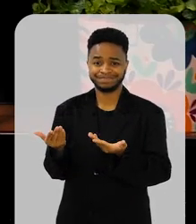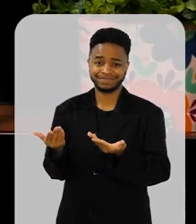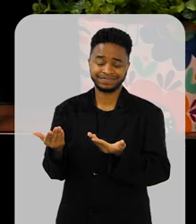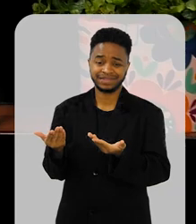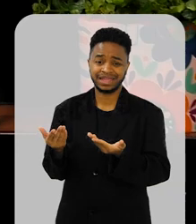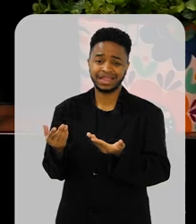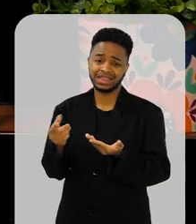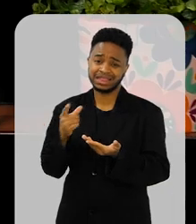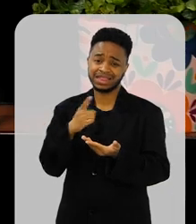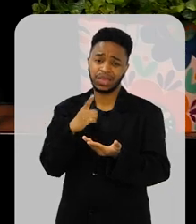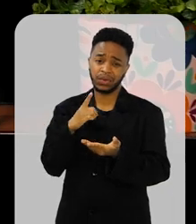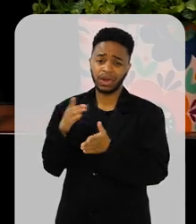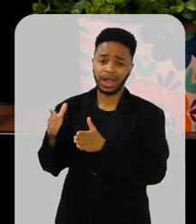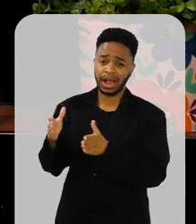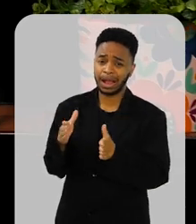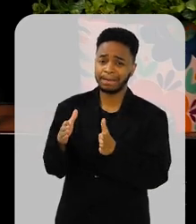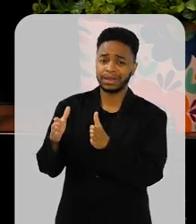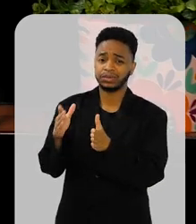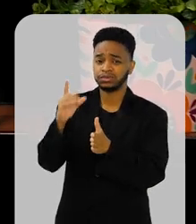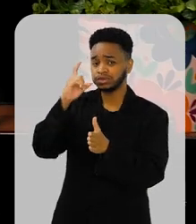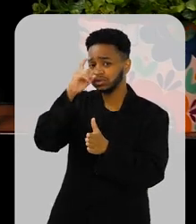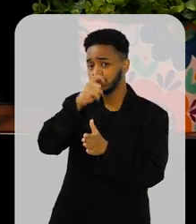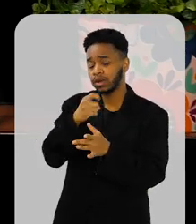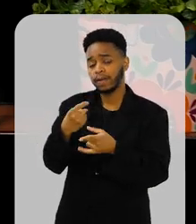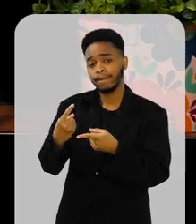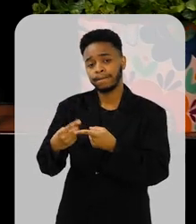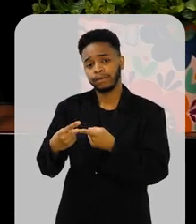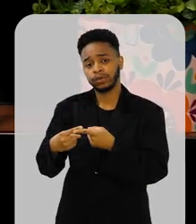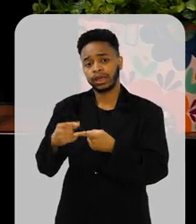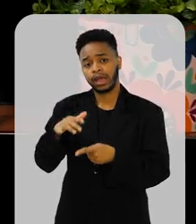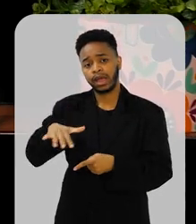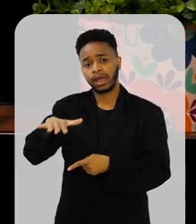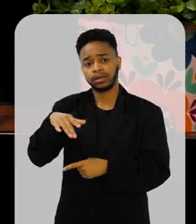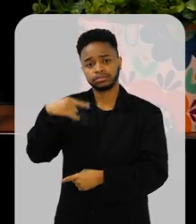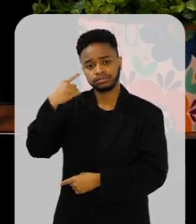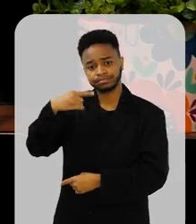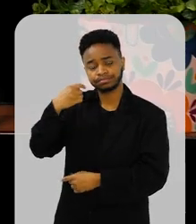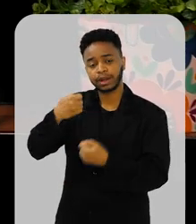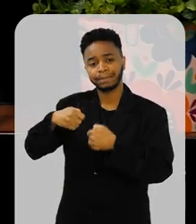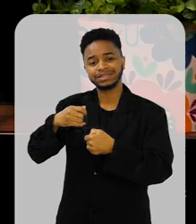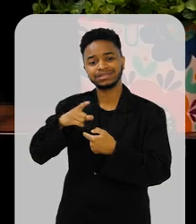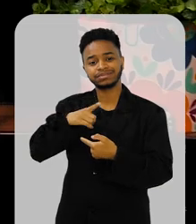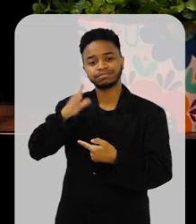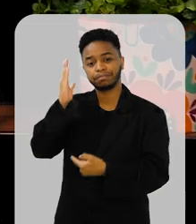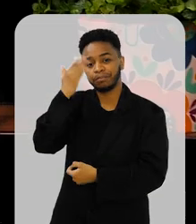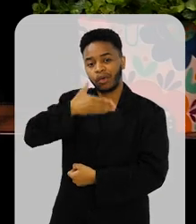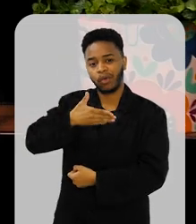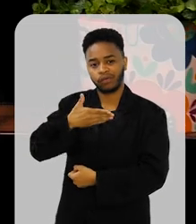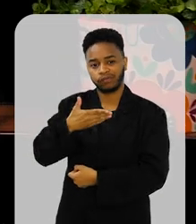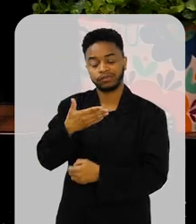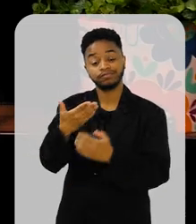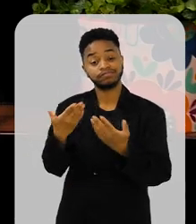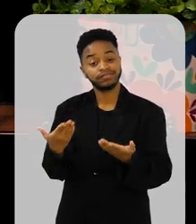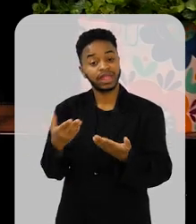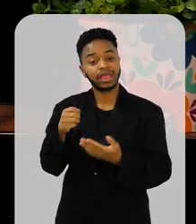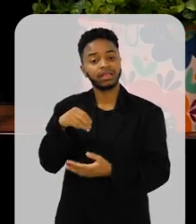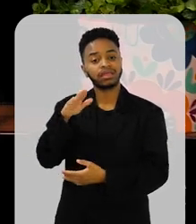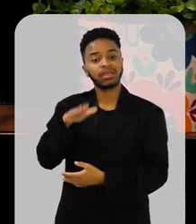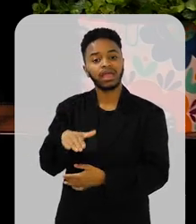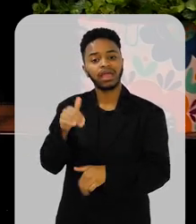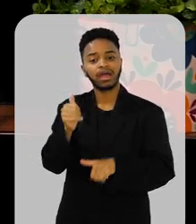é uma longa estrada, porque no direito você tem que ter a prova. Aí quem